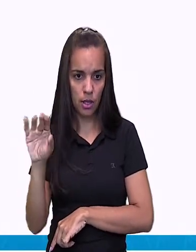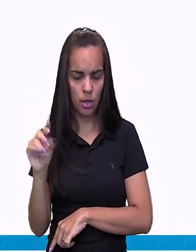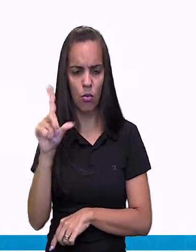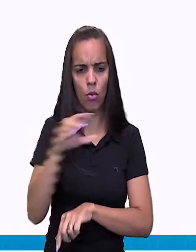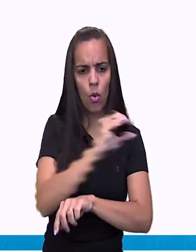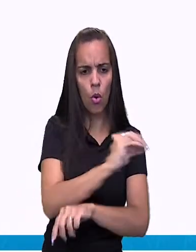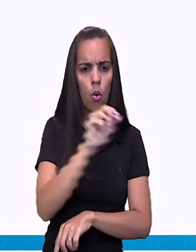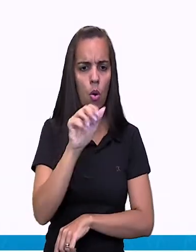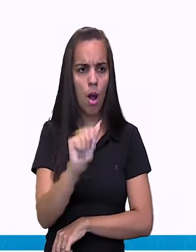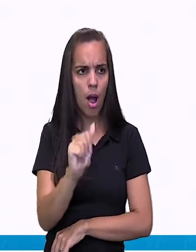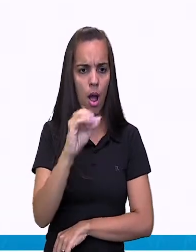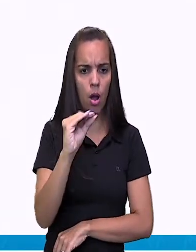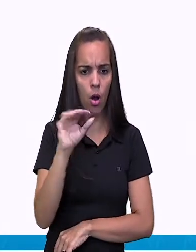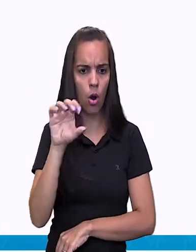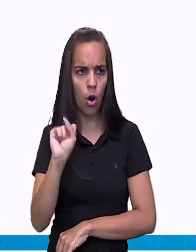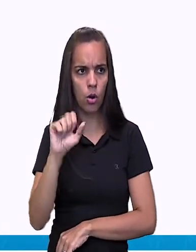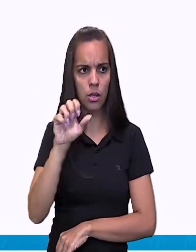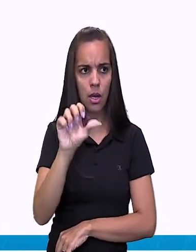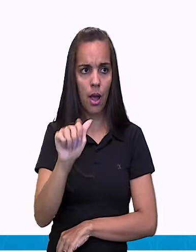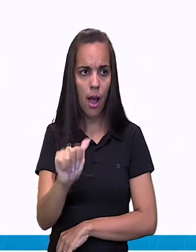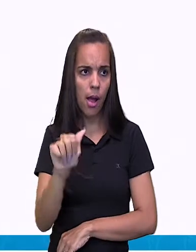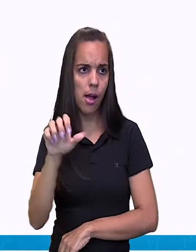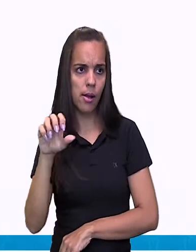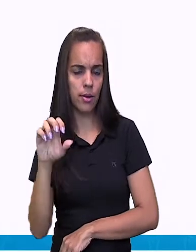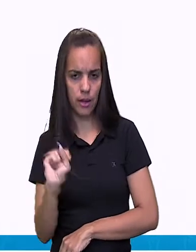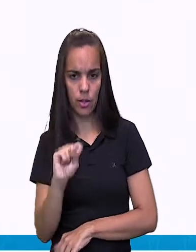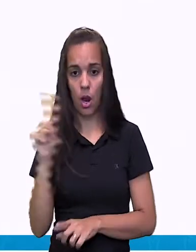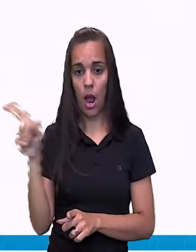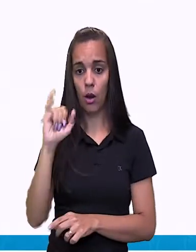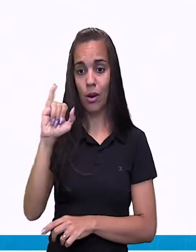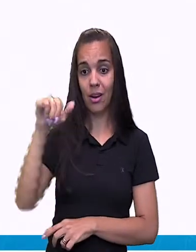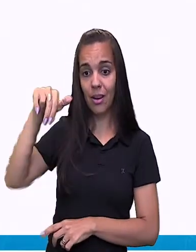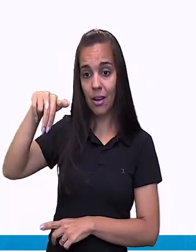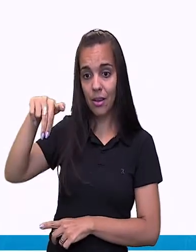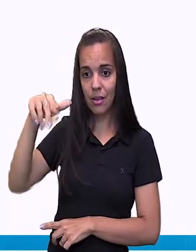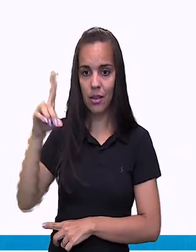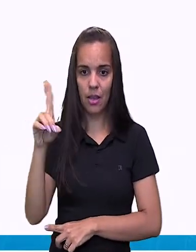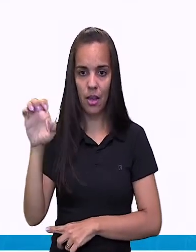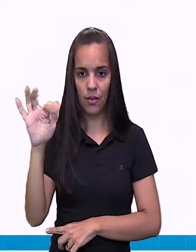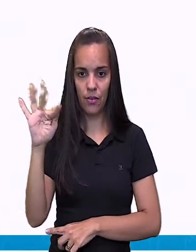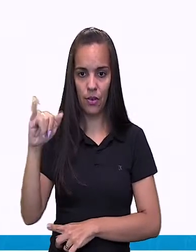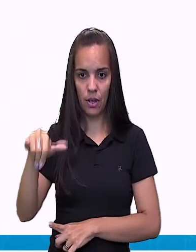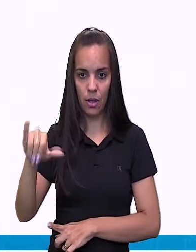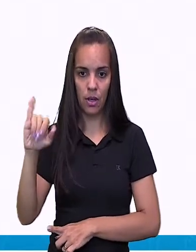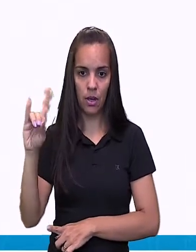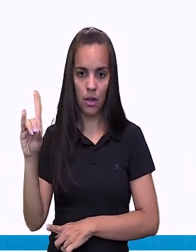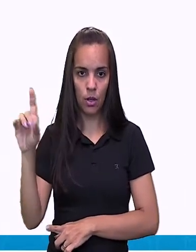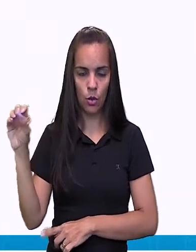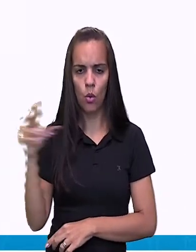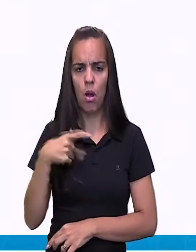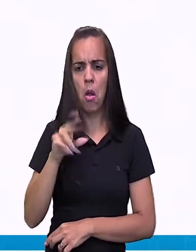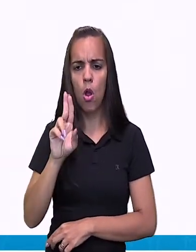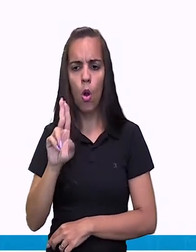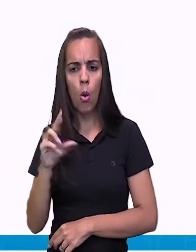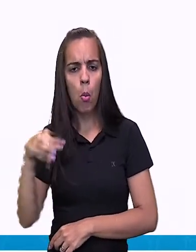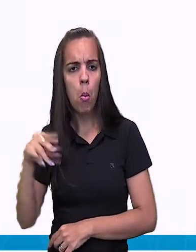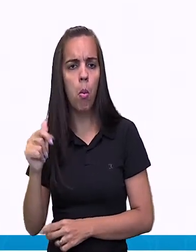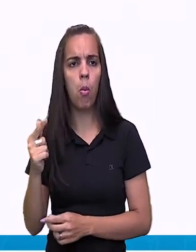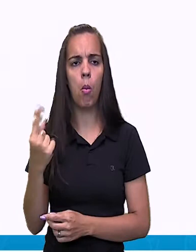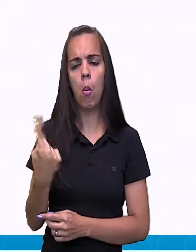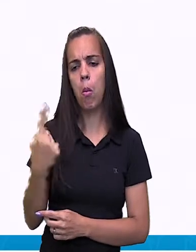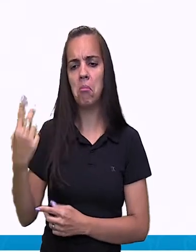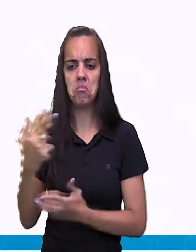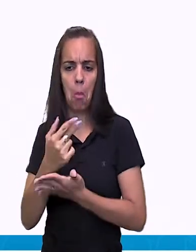tenho o e o a. E já no artigo indefinido, um ou uma. Agora eu